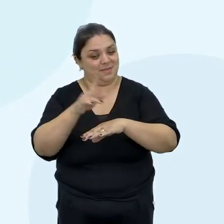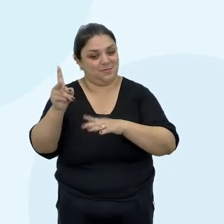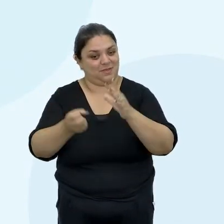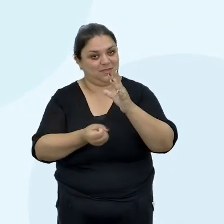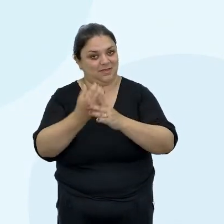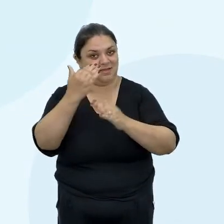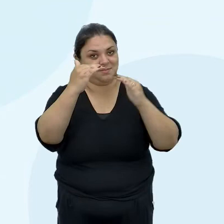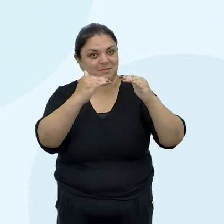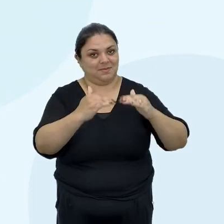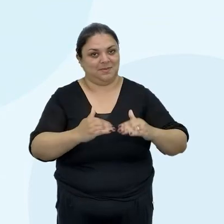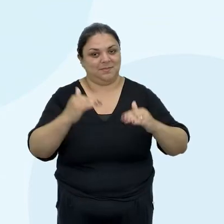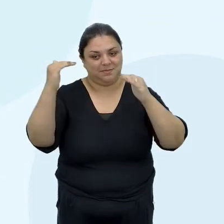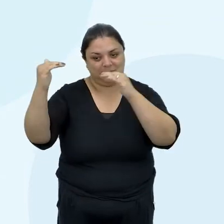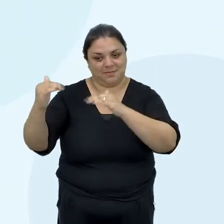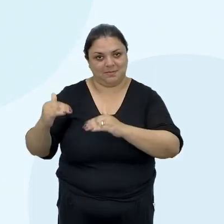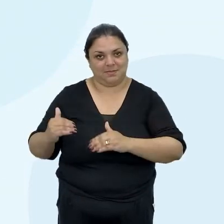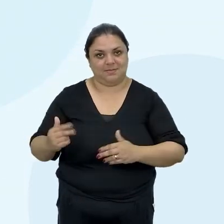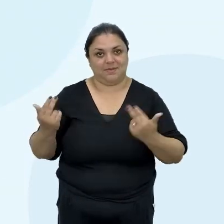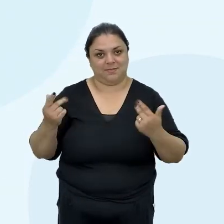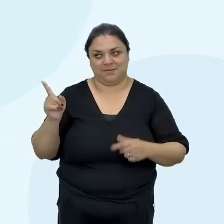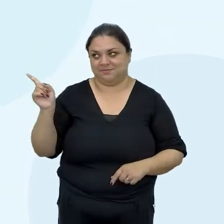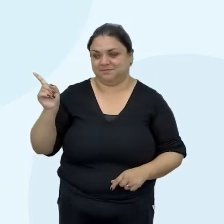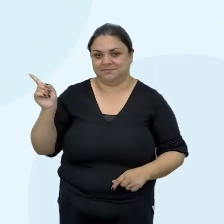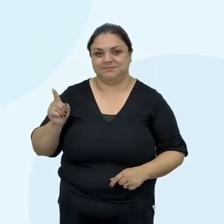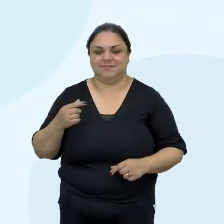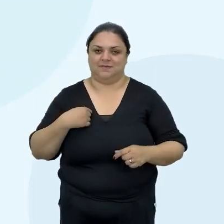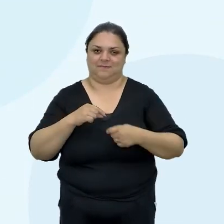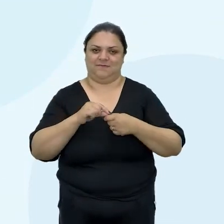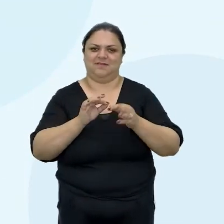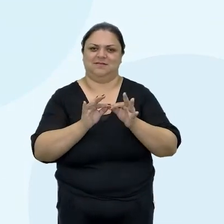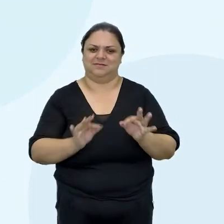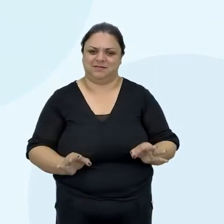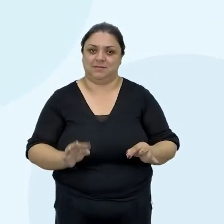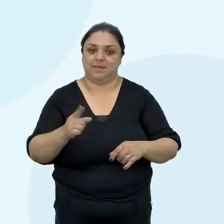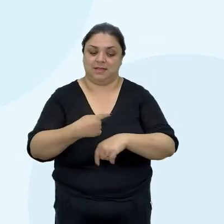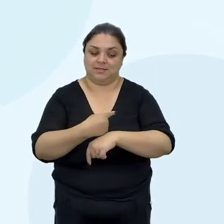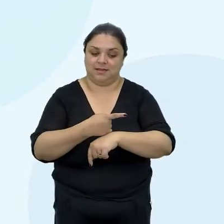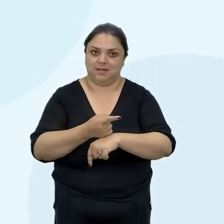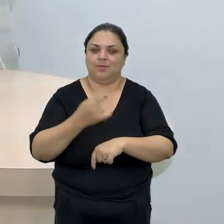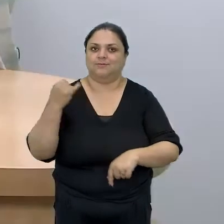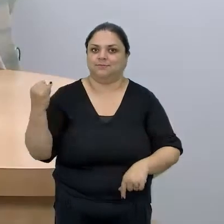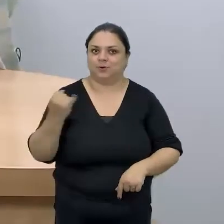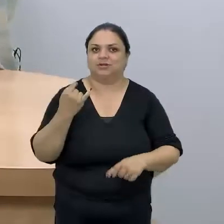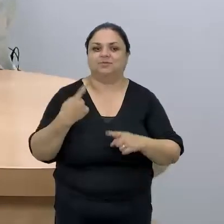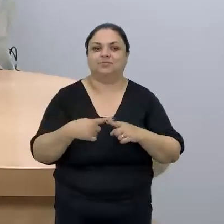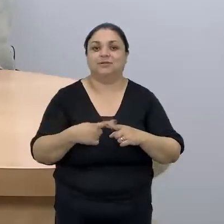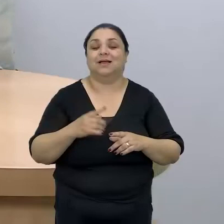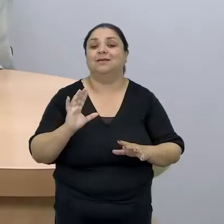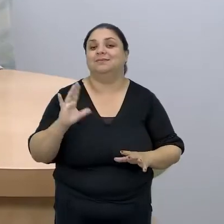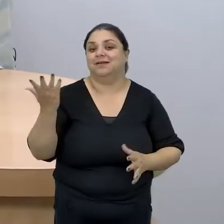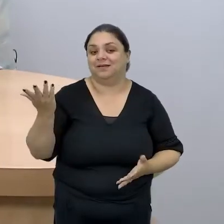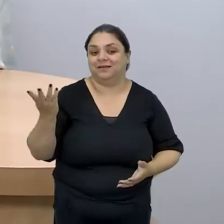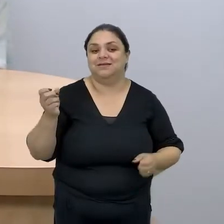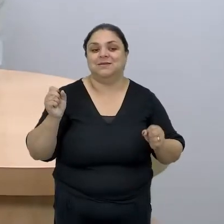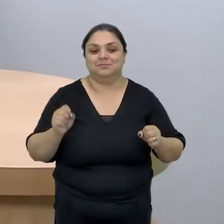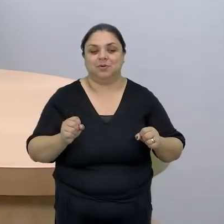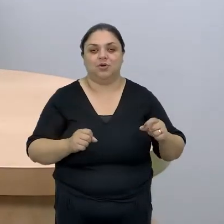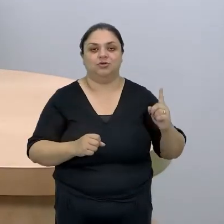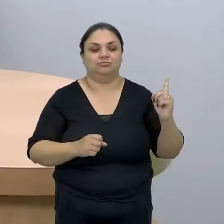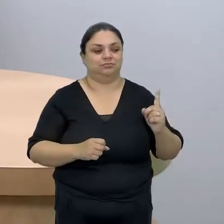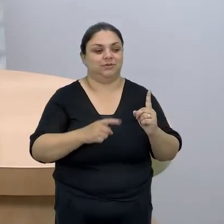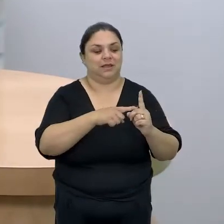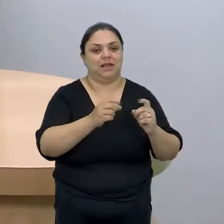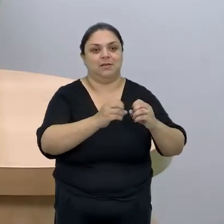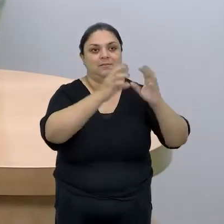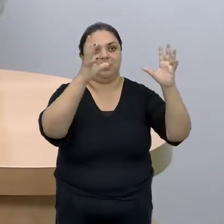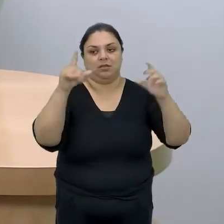Então eu Legal. fiz uma coisa bem simples. E essa coisa de contar o tempo é importante. Porque senão o que acontece, Tony? Vai aparecer o personagem com balãozinho e o